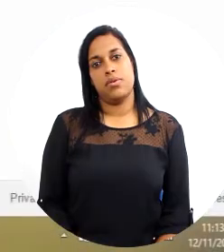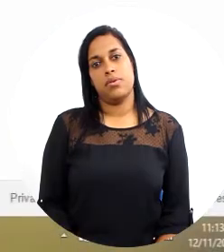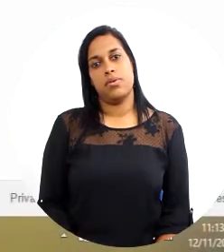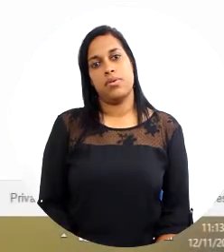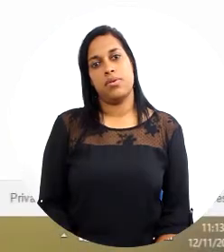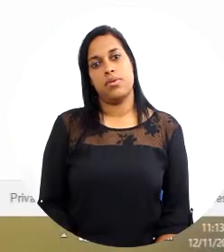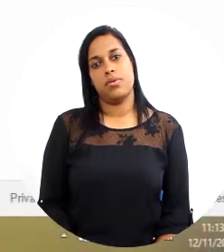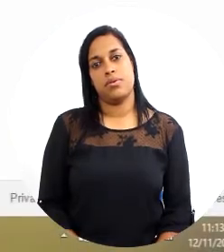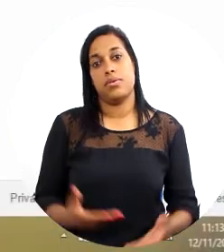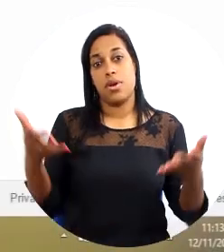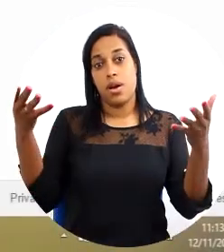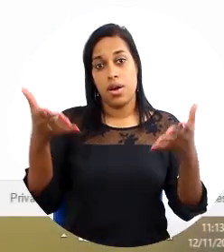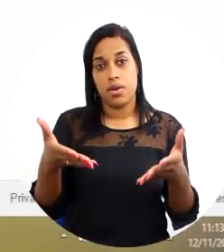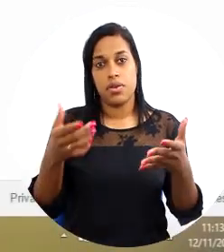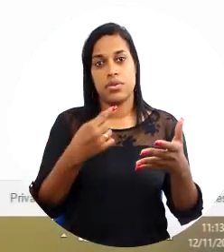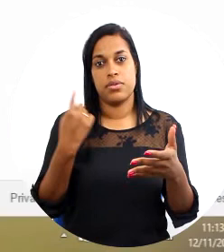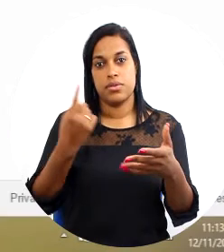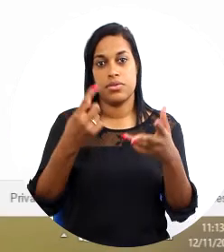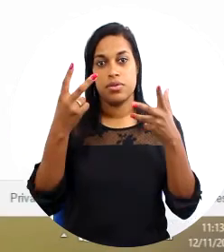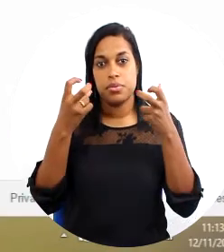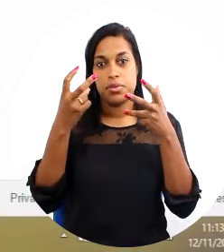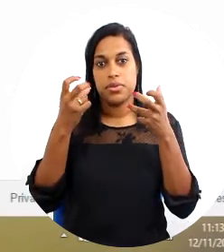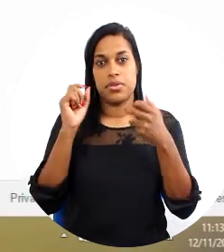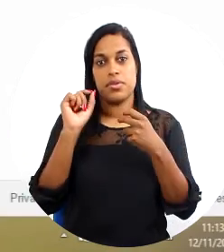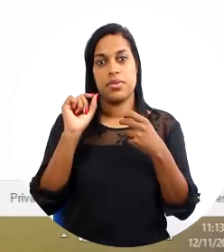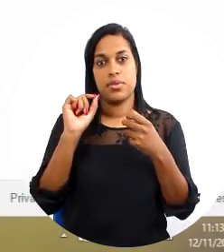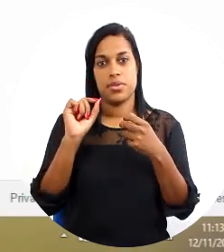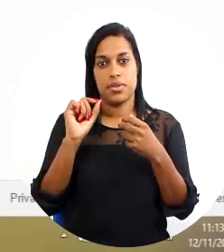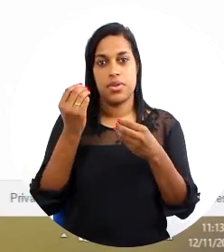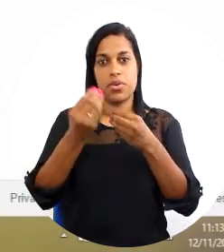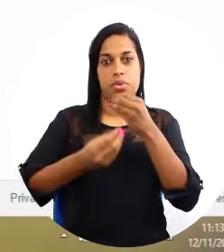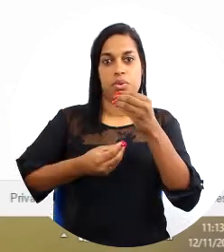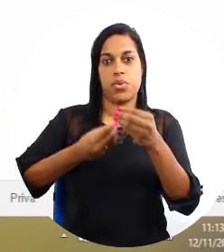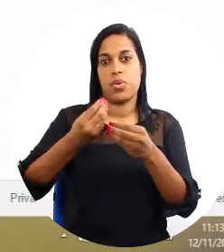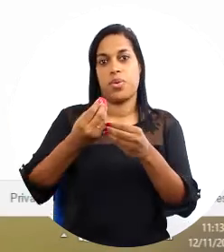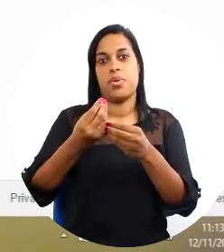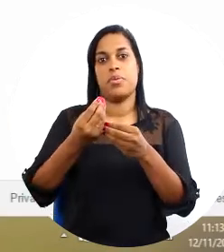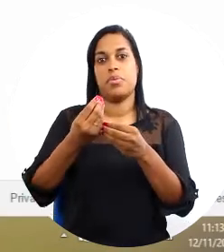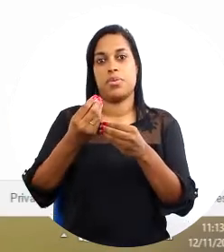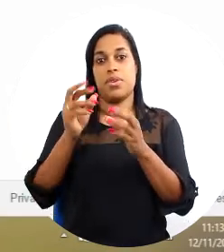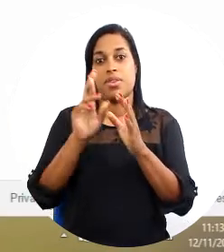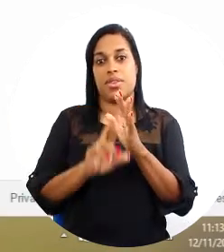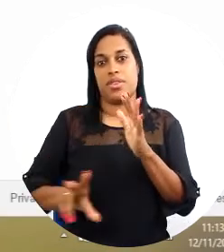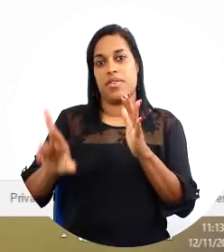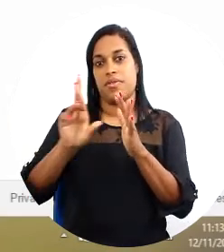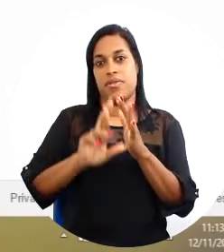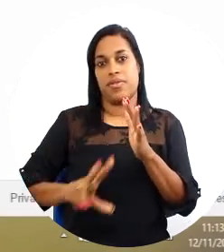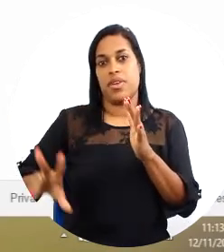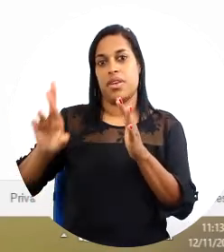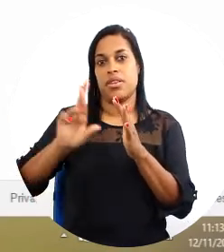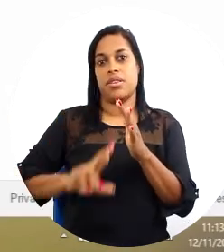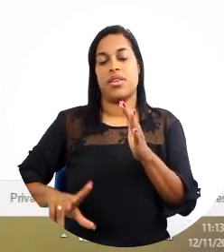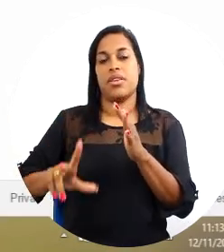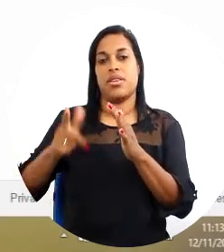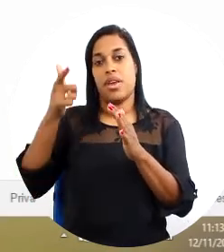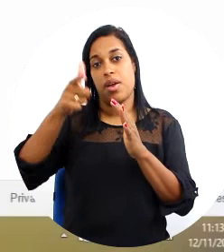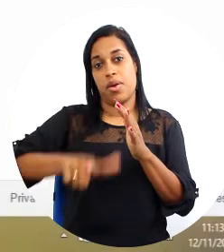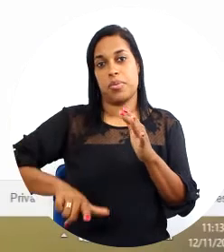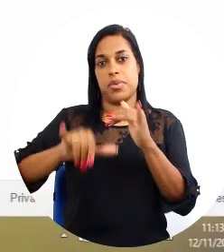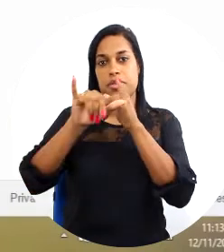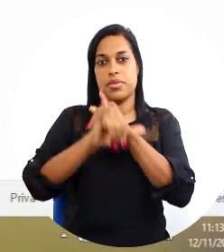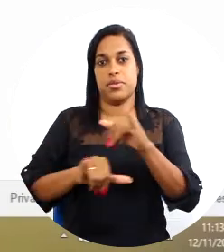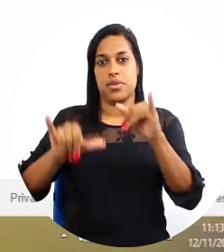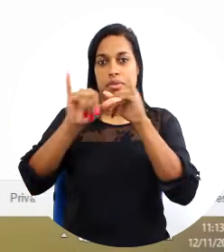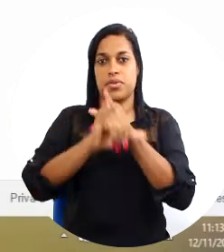então agora nós vamos observar como é como é diferente a recuperação da informação